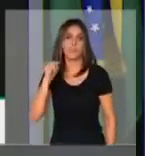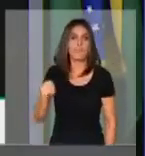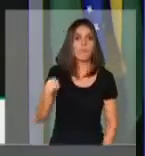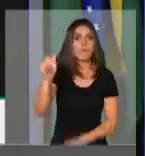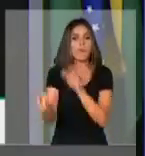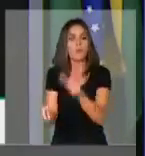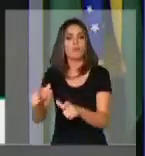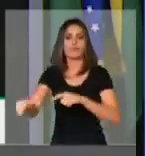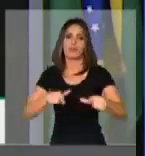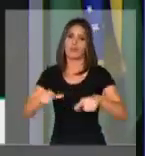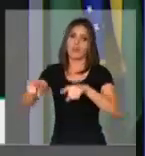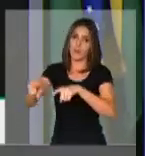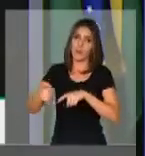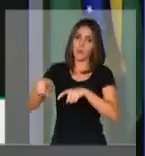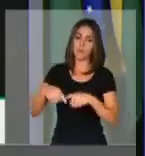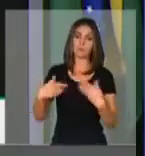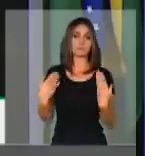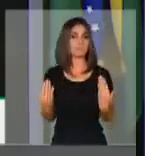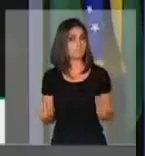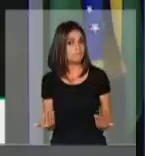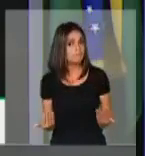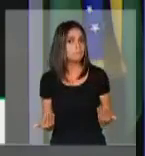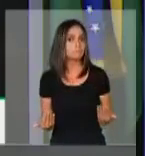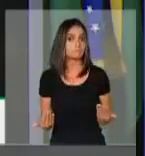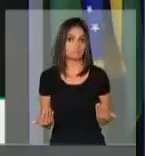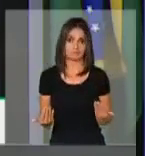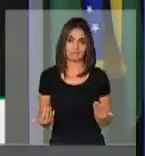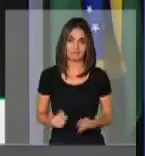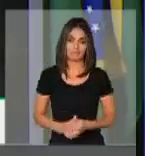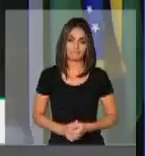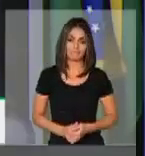mil trabalhadores rurais.